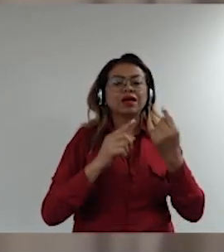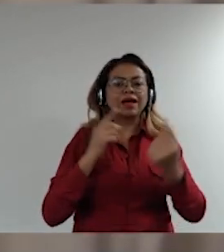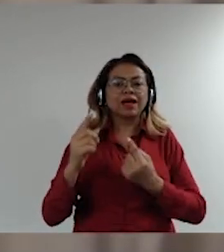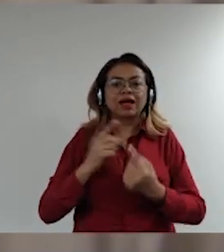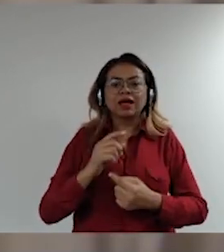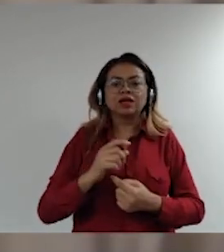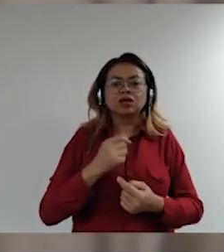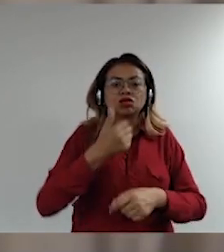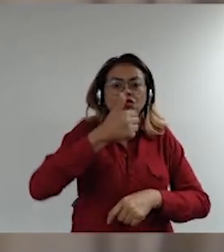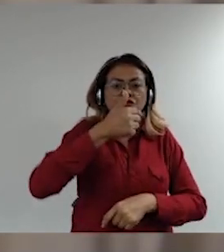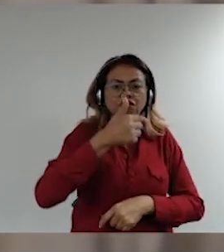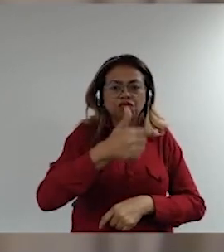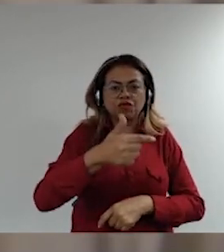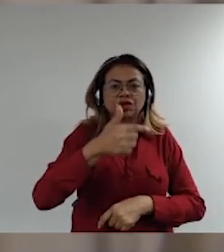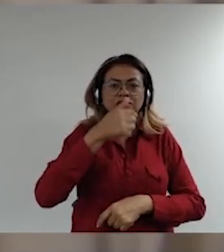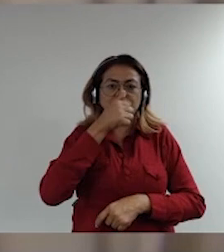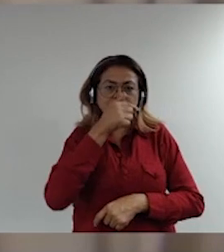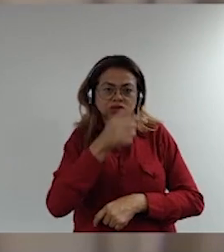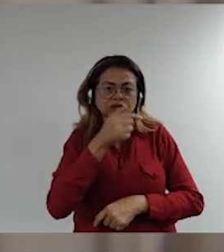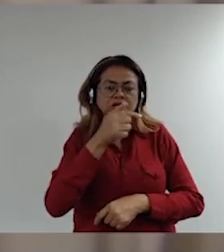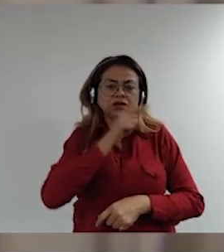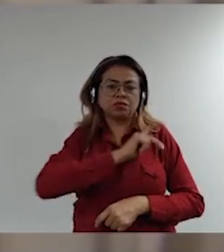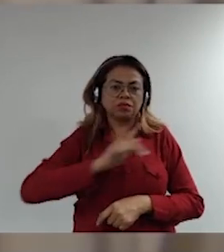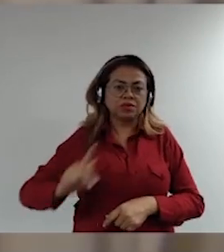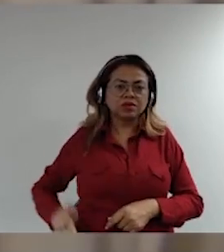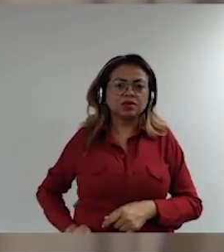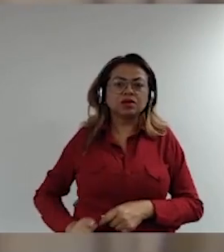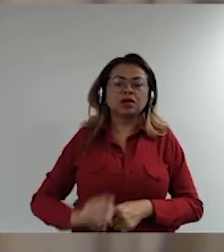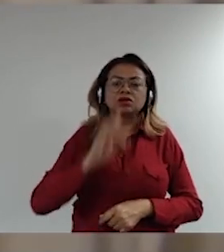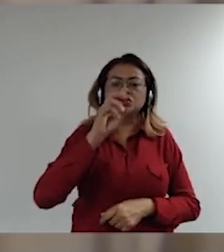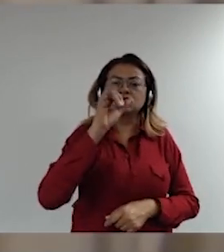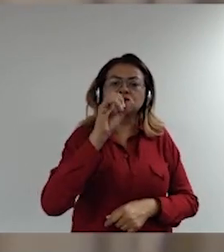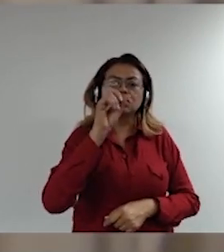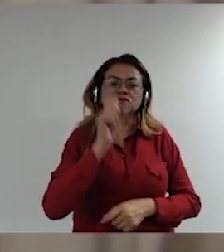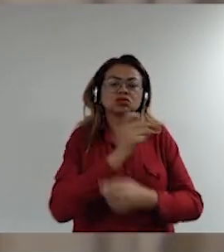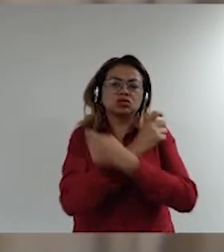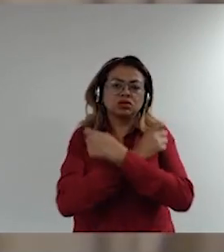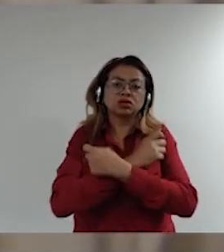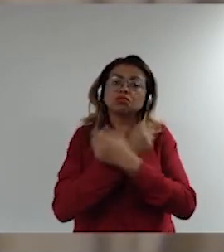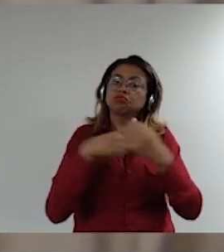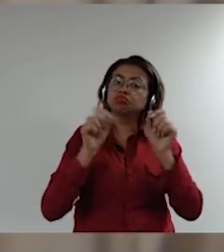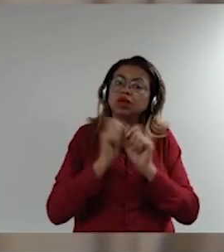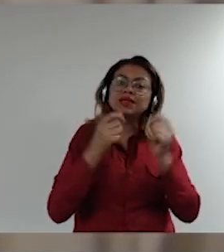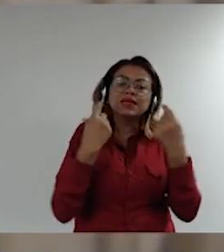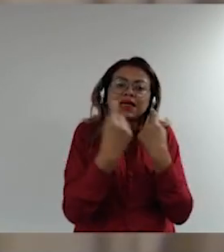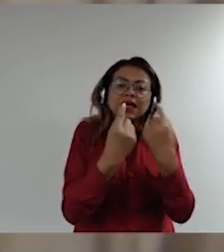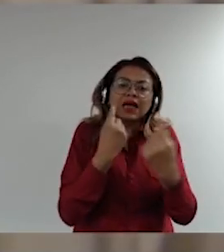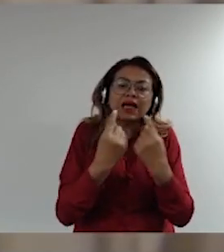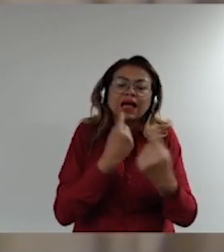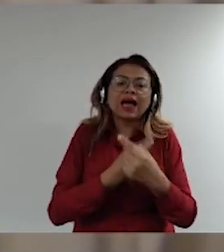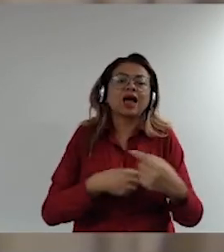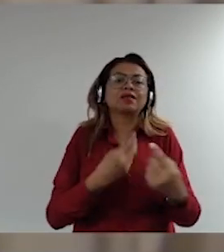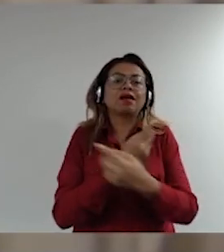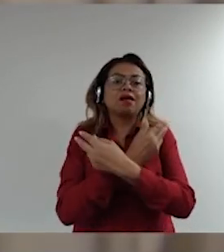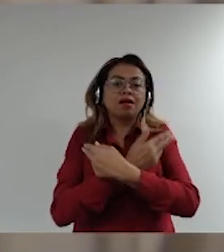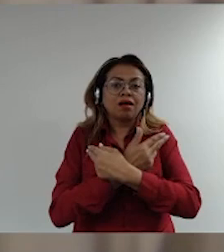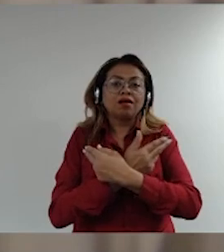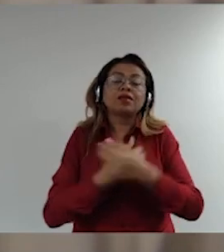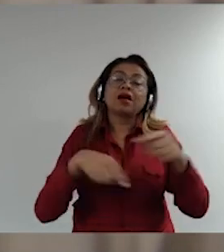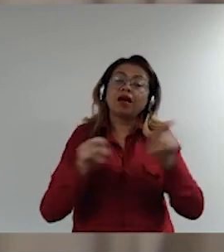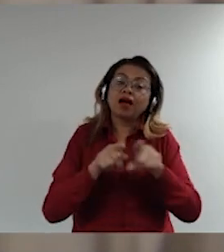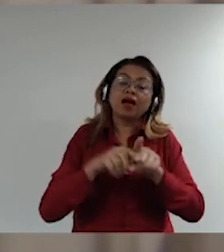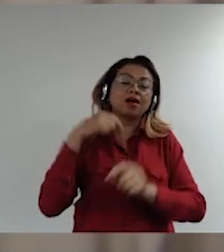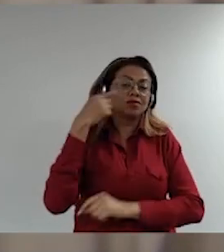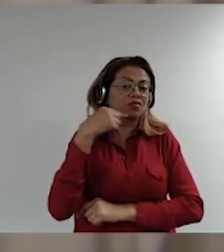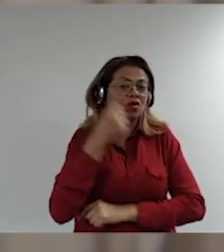27 presidentes de Caixa pensa em cada advogado. Eu digo que onde tiver um advogado,